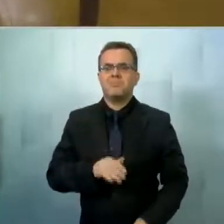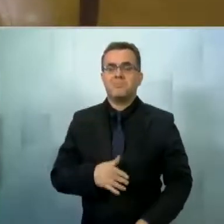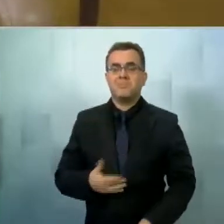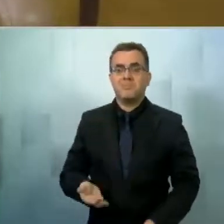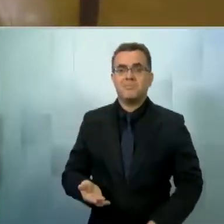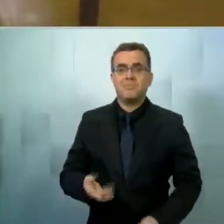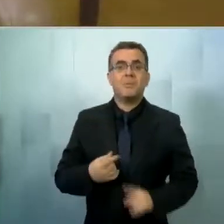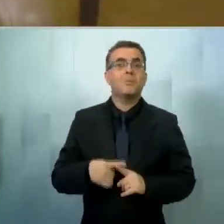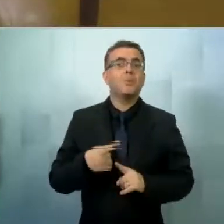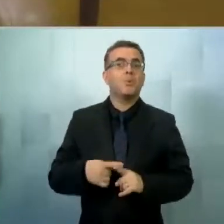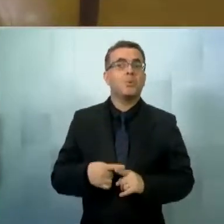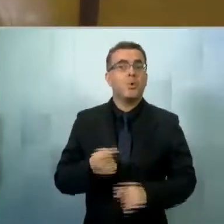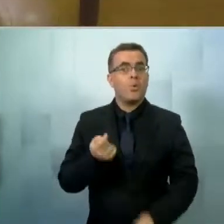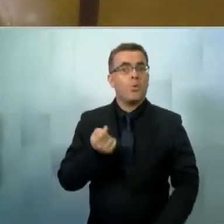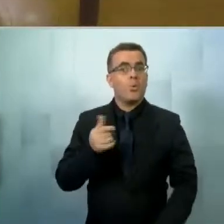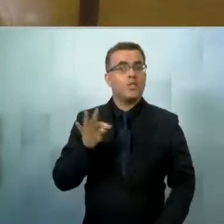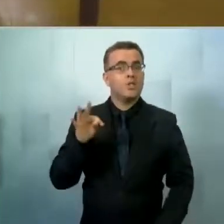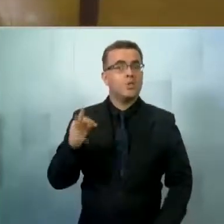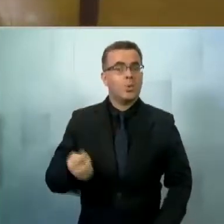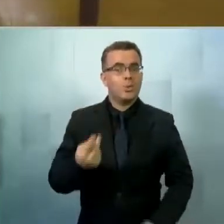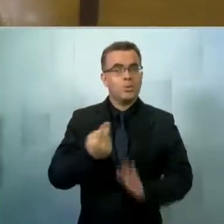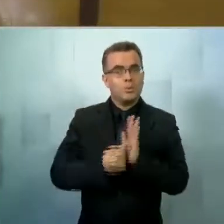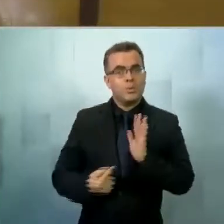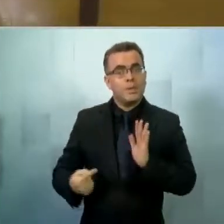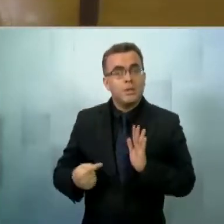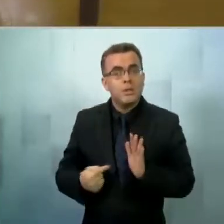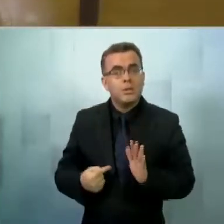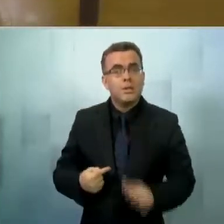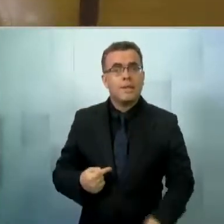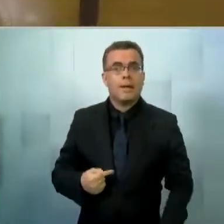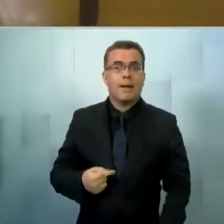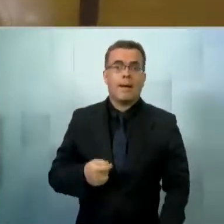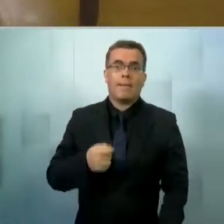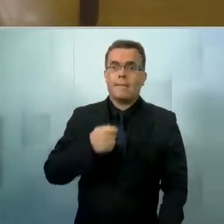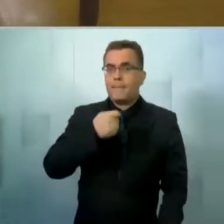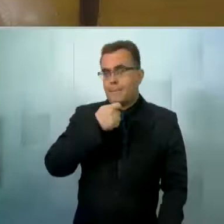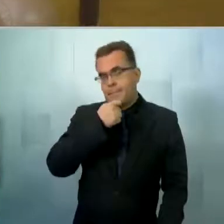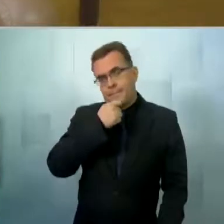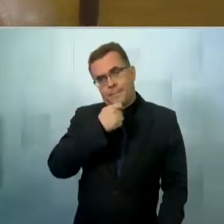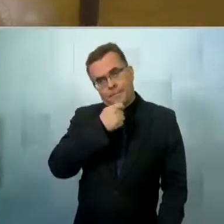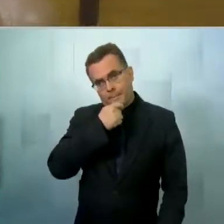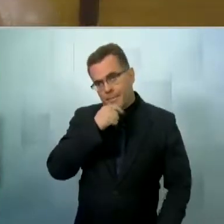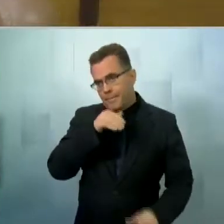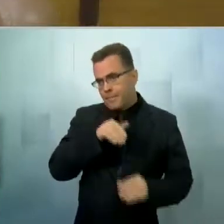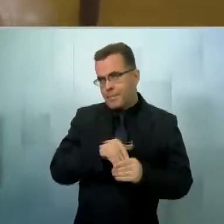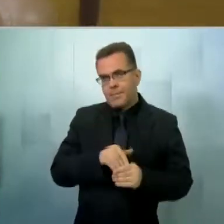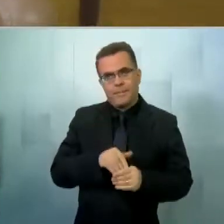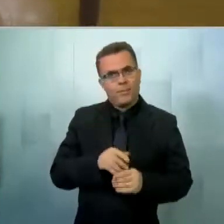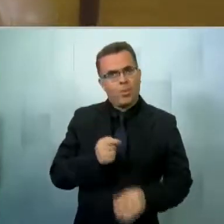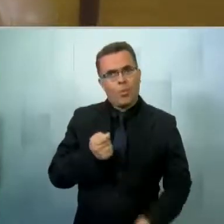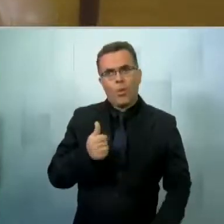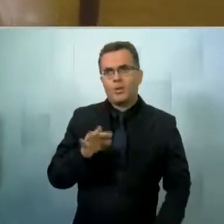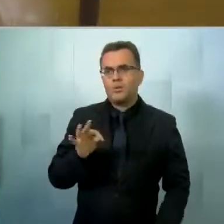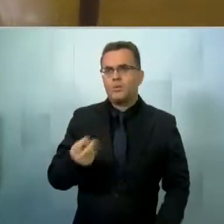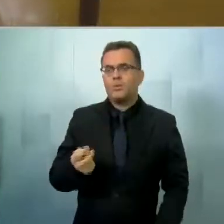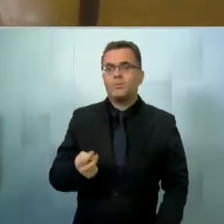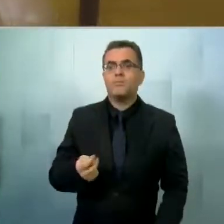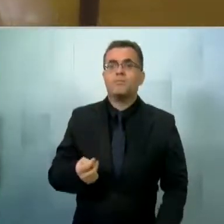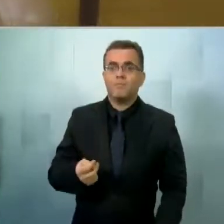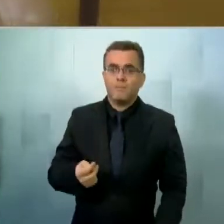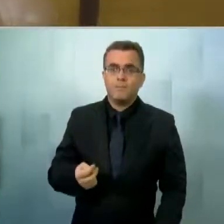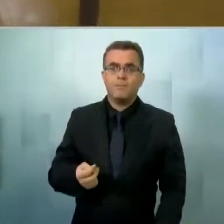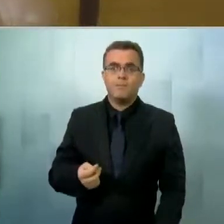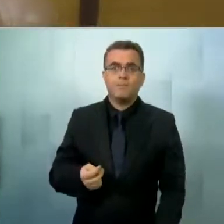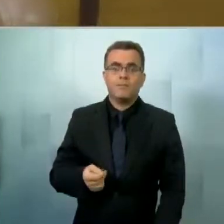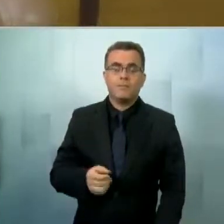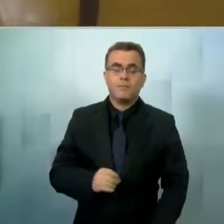porque quase todos eles não foram colocados para votação, quase todos.